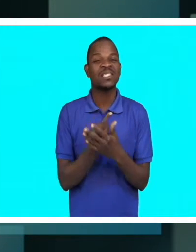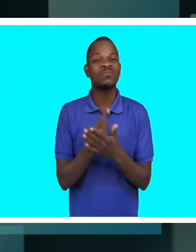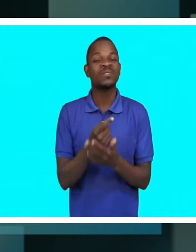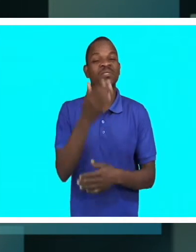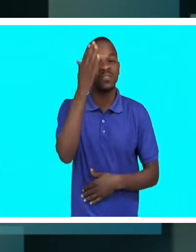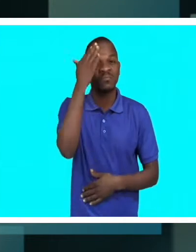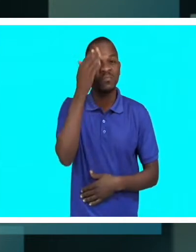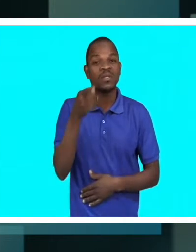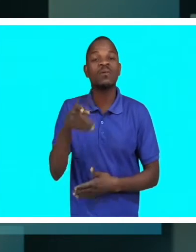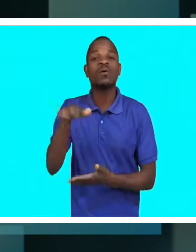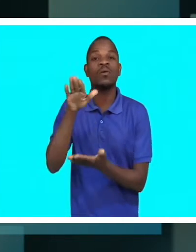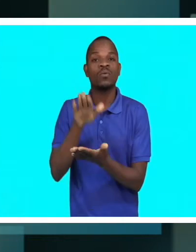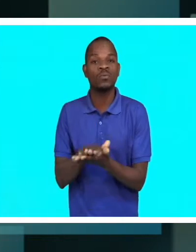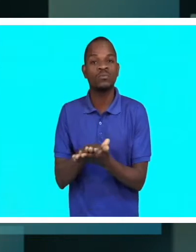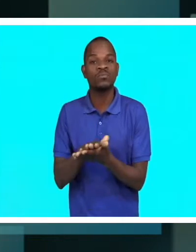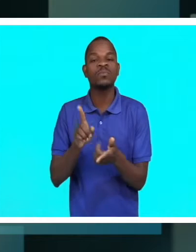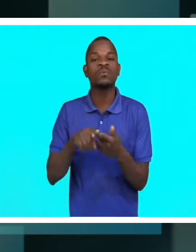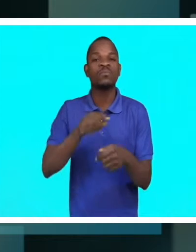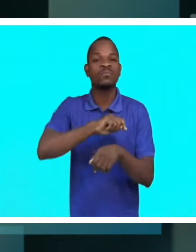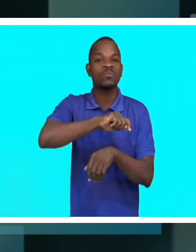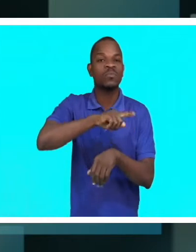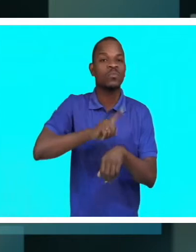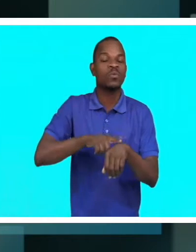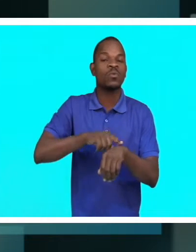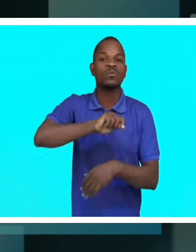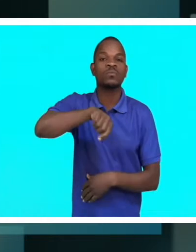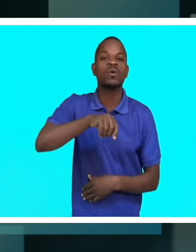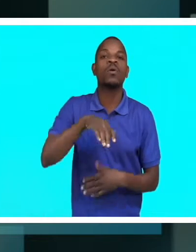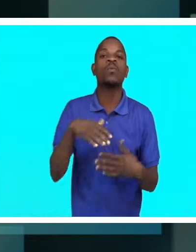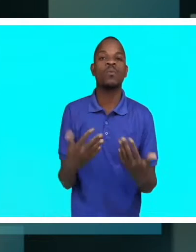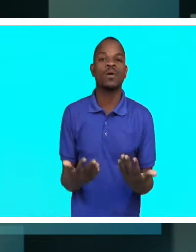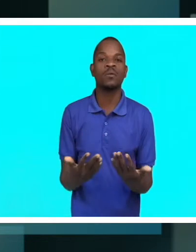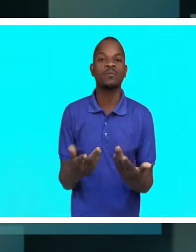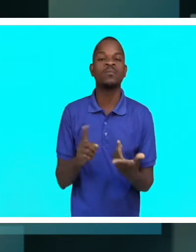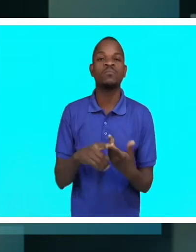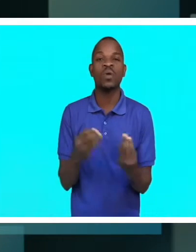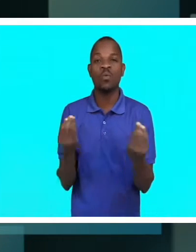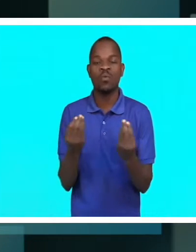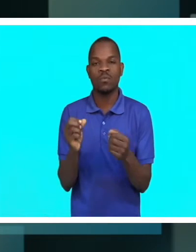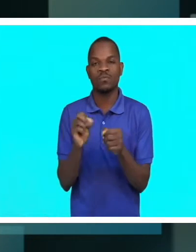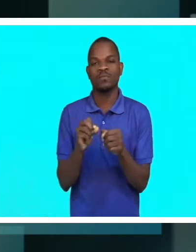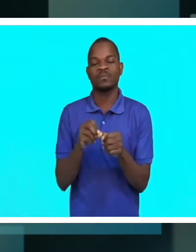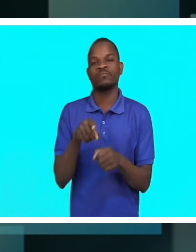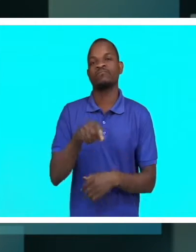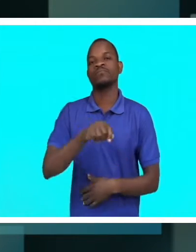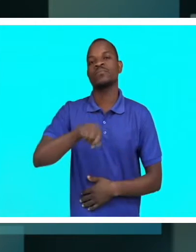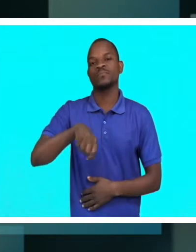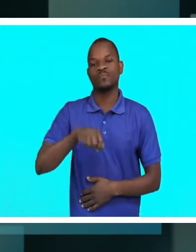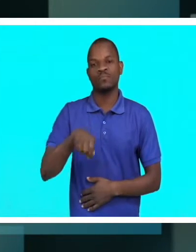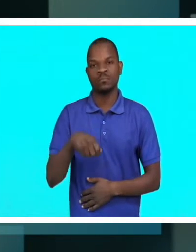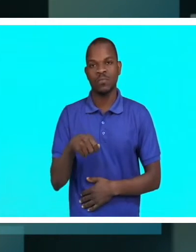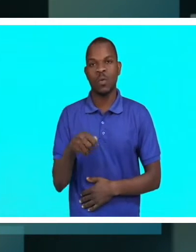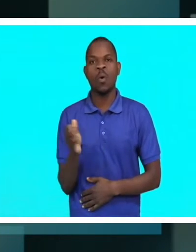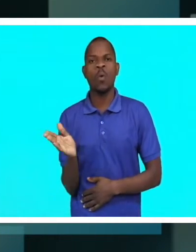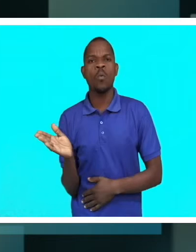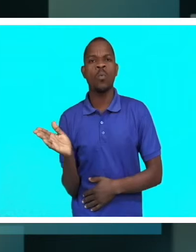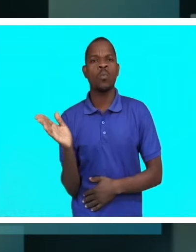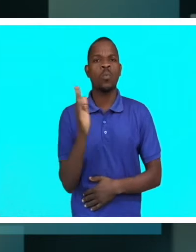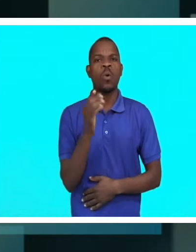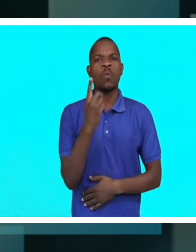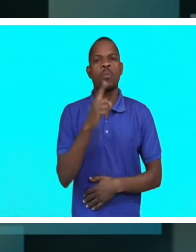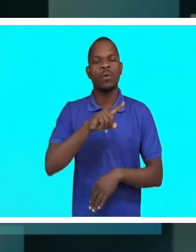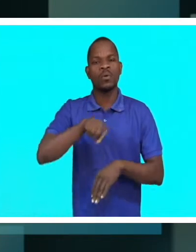saber de onde é que vêm as comidas, a que horas foram feitas, como estão a ser acondicionadas para estar